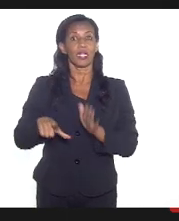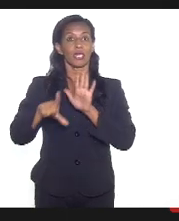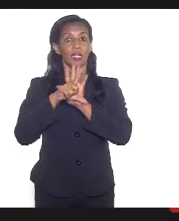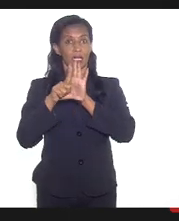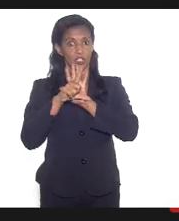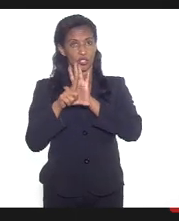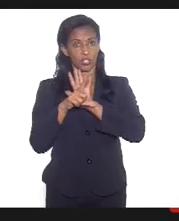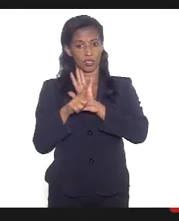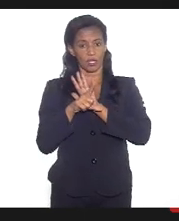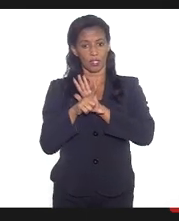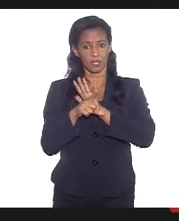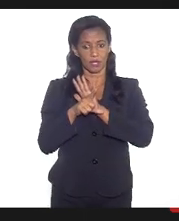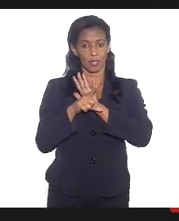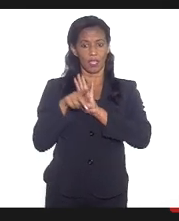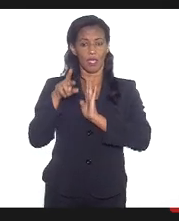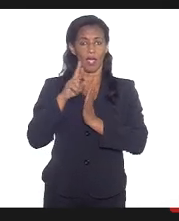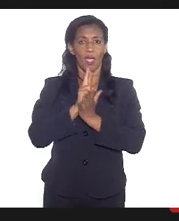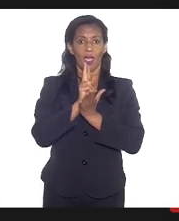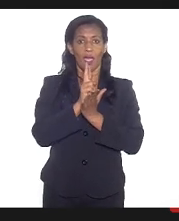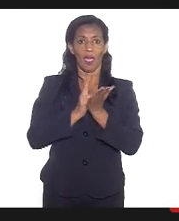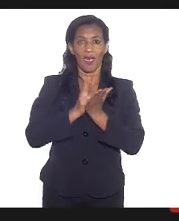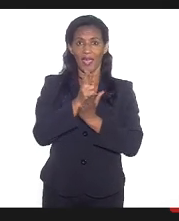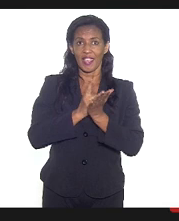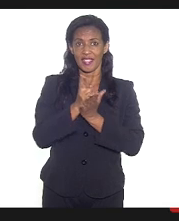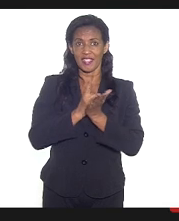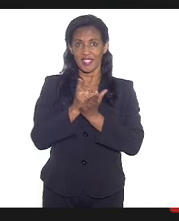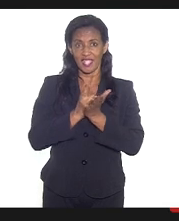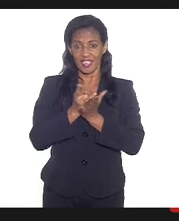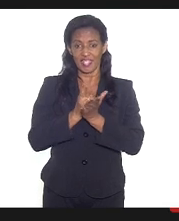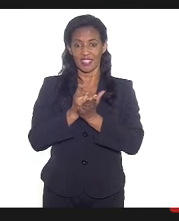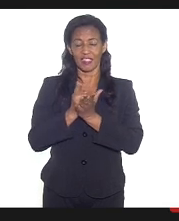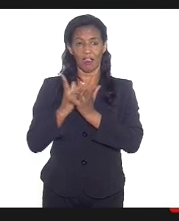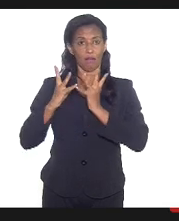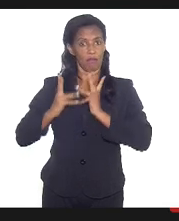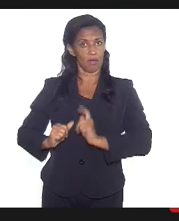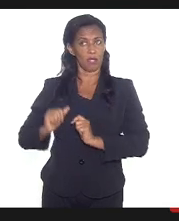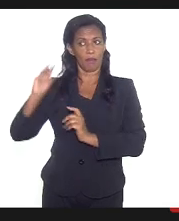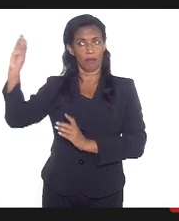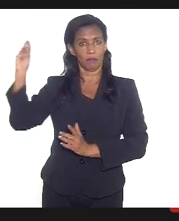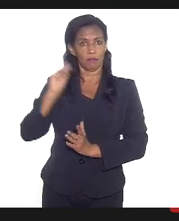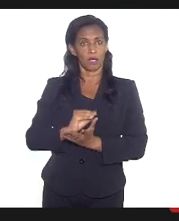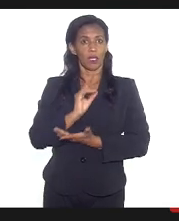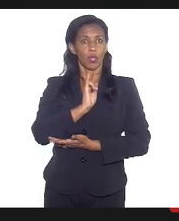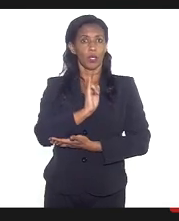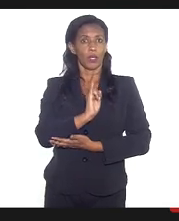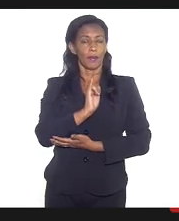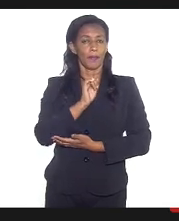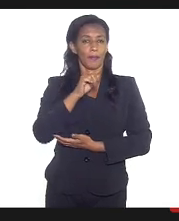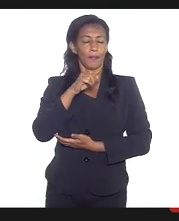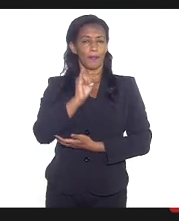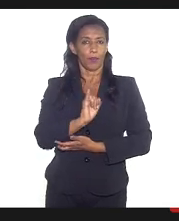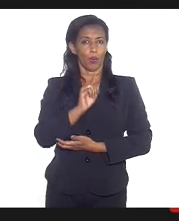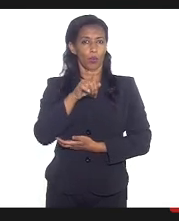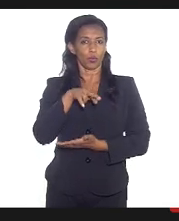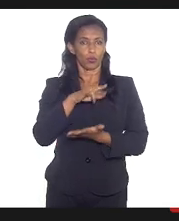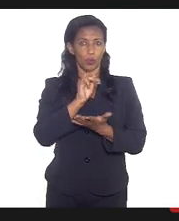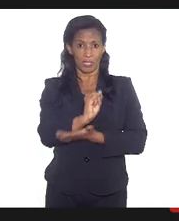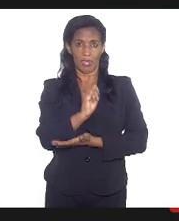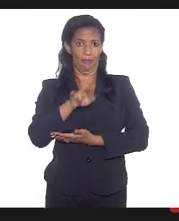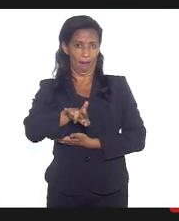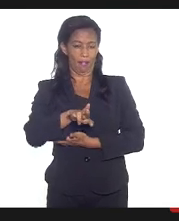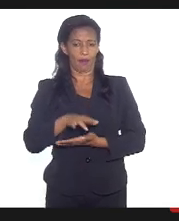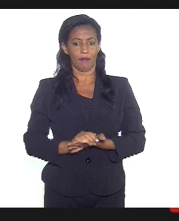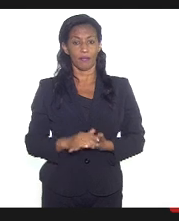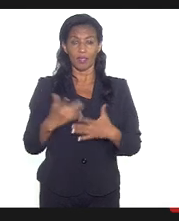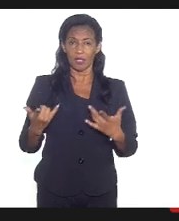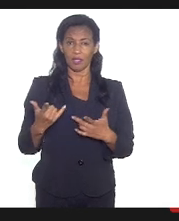legislação, está vindo essa receita do exterior para cá limpa, né, do imposto de renda. Então, assim, muitas das situações aqui abarcam, sim, situações da